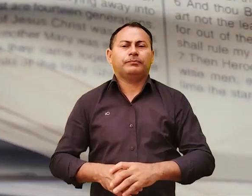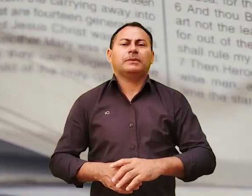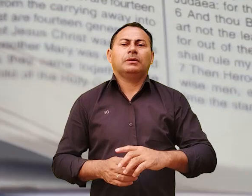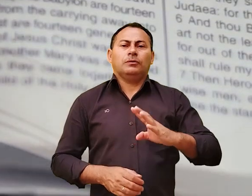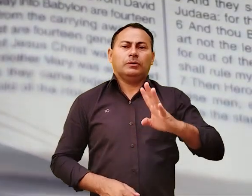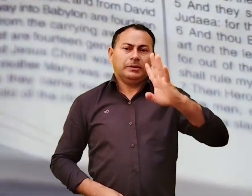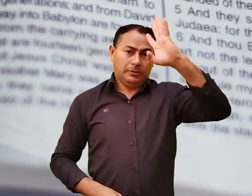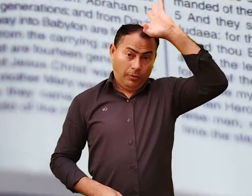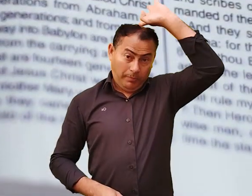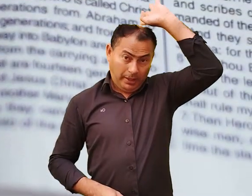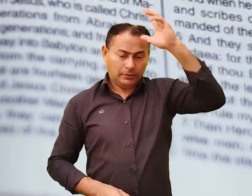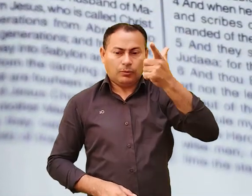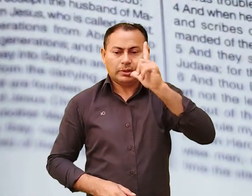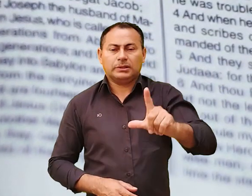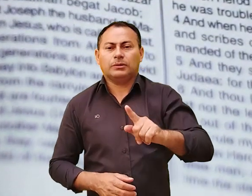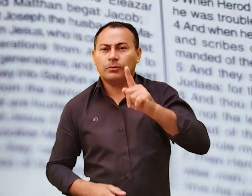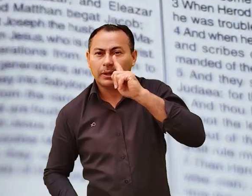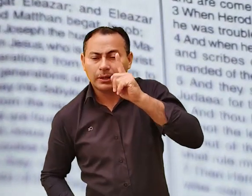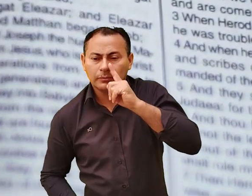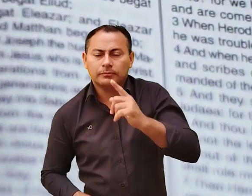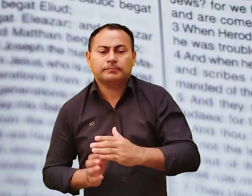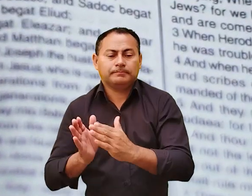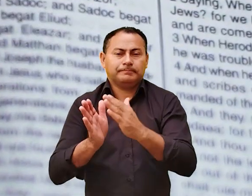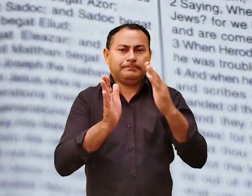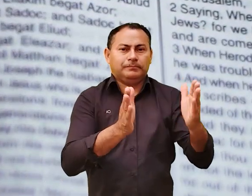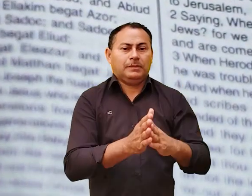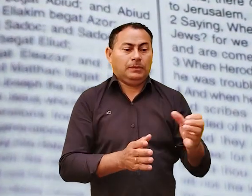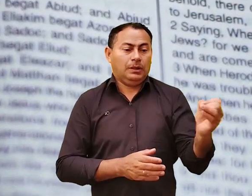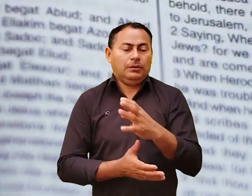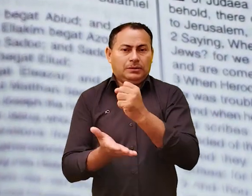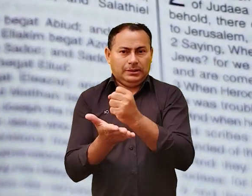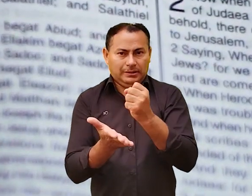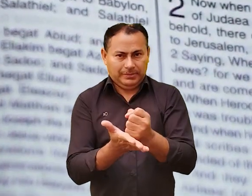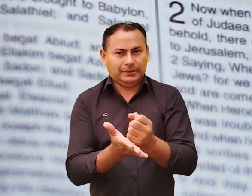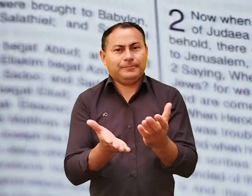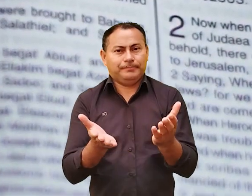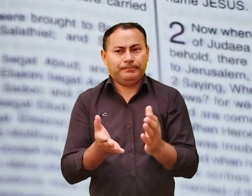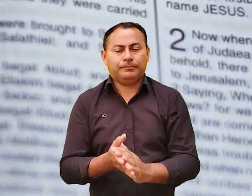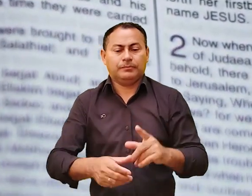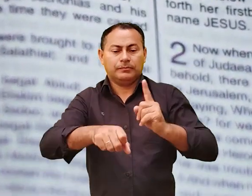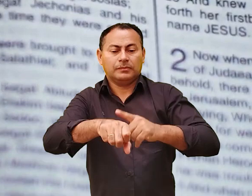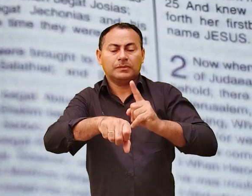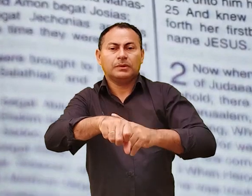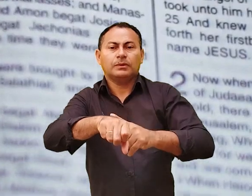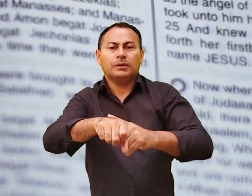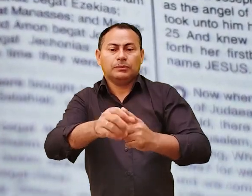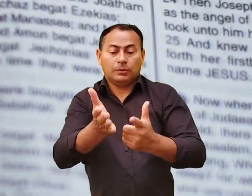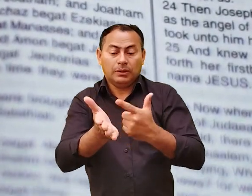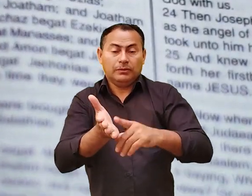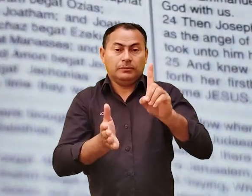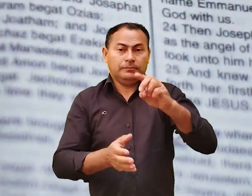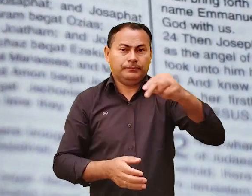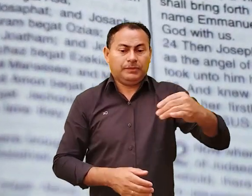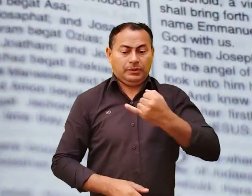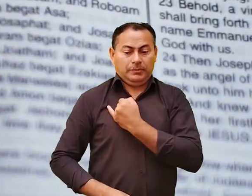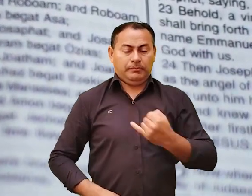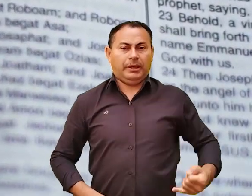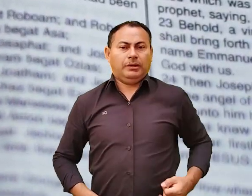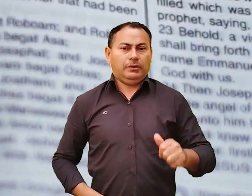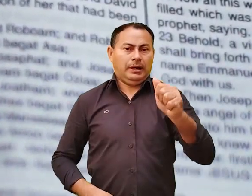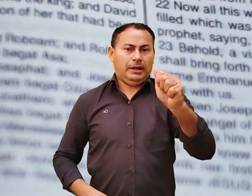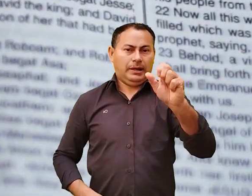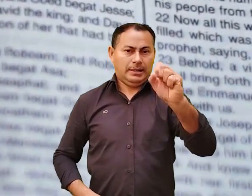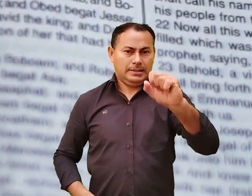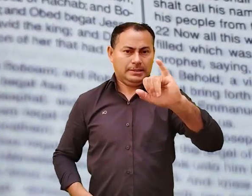os gregos. A essa altura, aí já estamos no Novo Testamento. Na época do livro de Daniel, o Império Assírio já